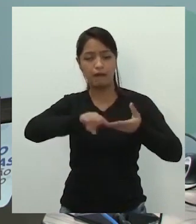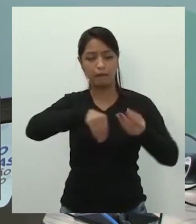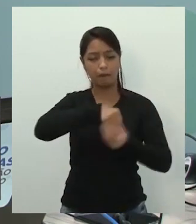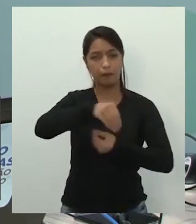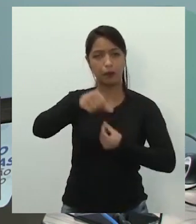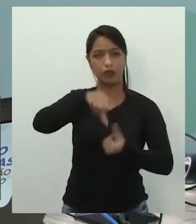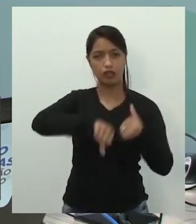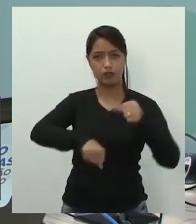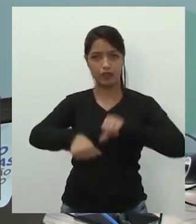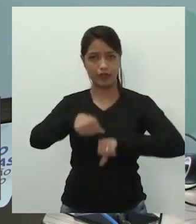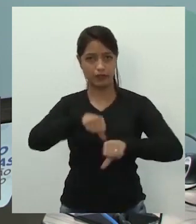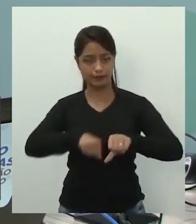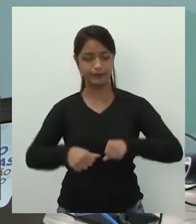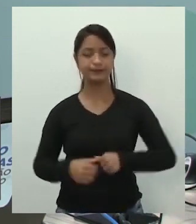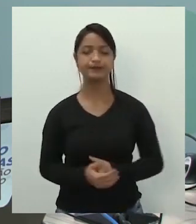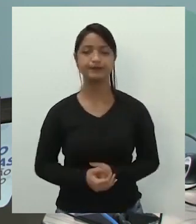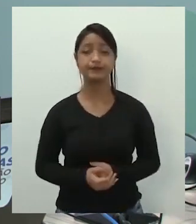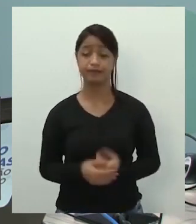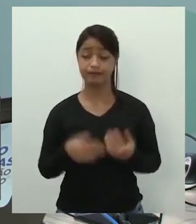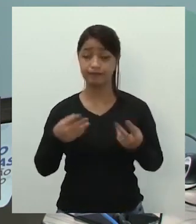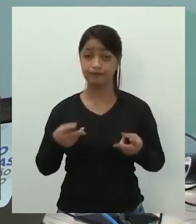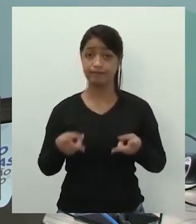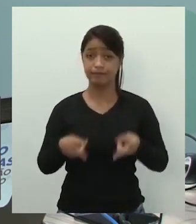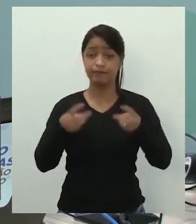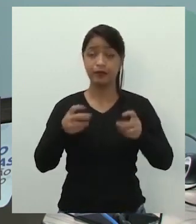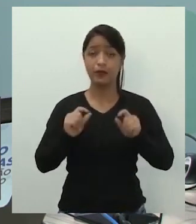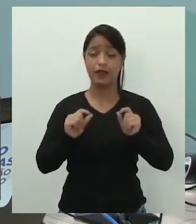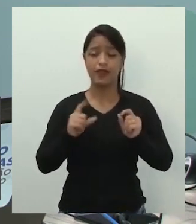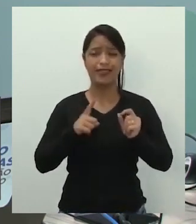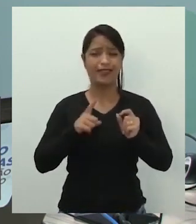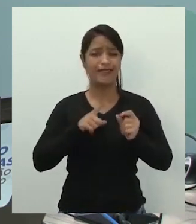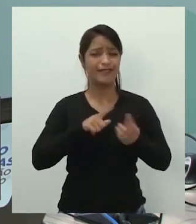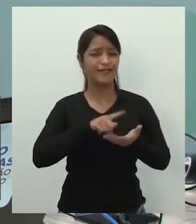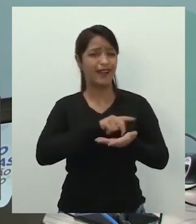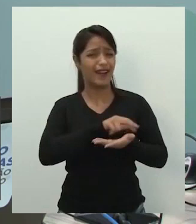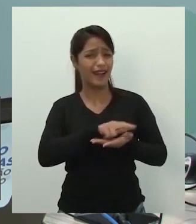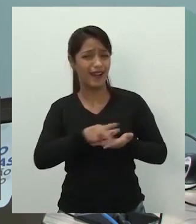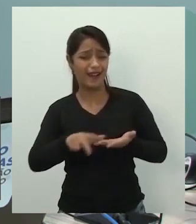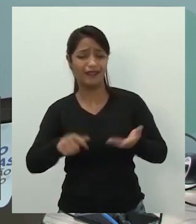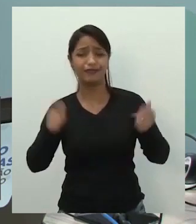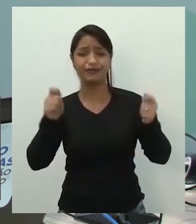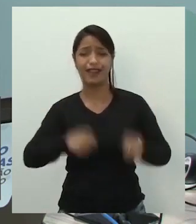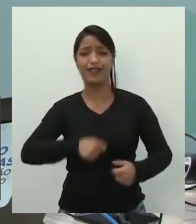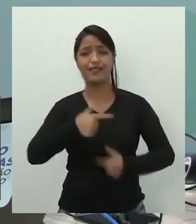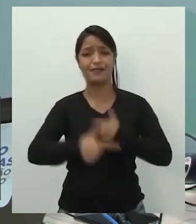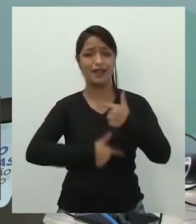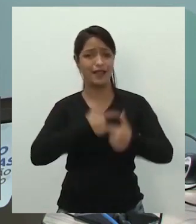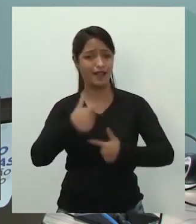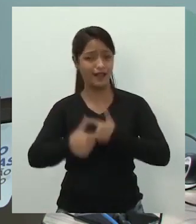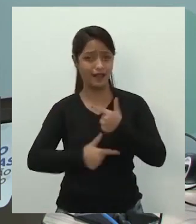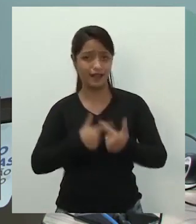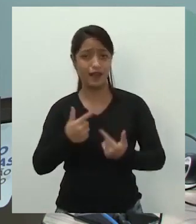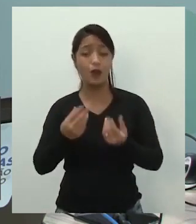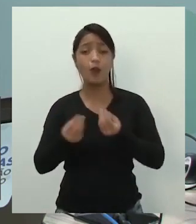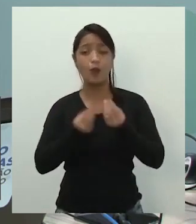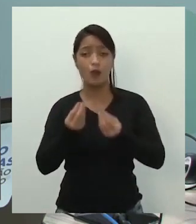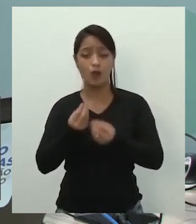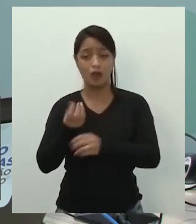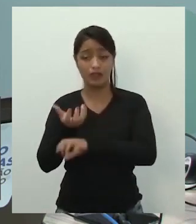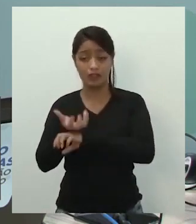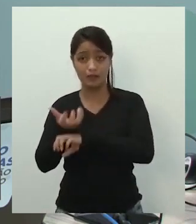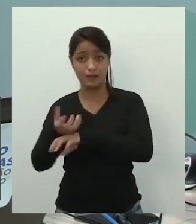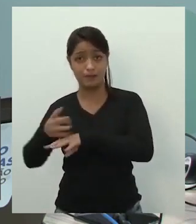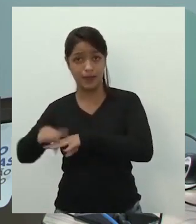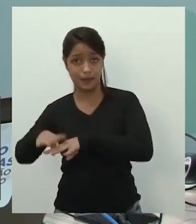Isso, então, vocês podem verificar que existem diversas formas de trabalhar aí a relação matemática